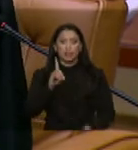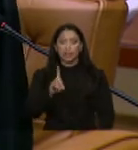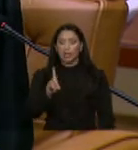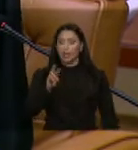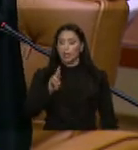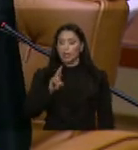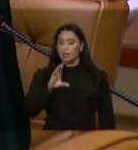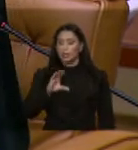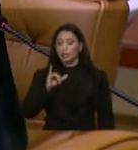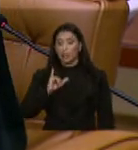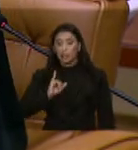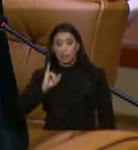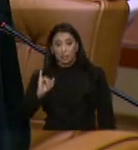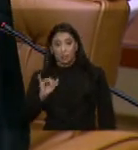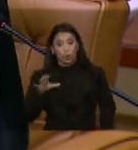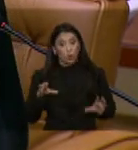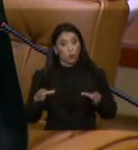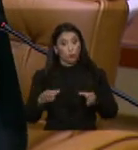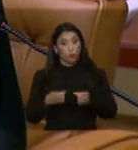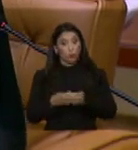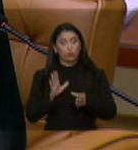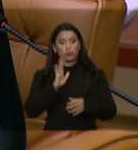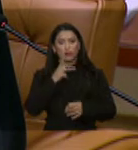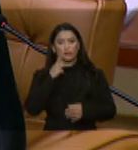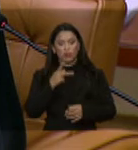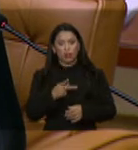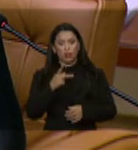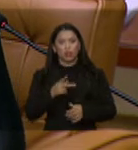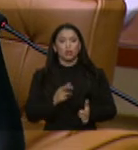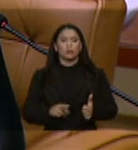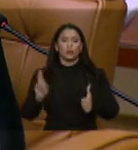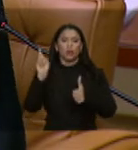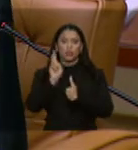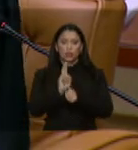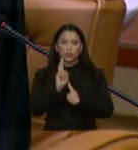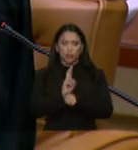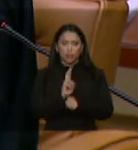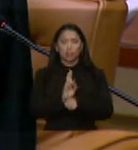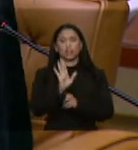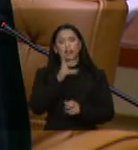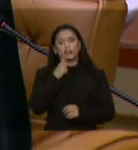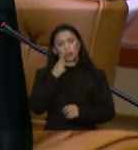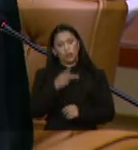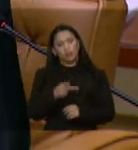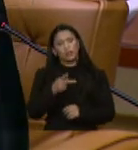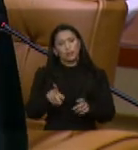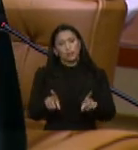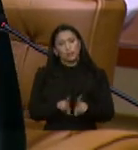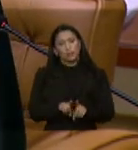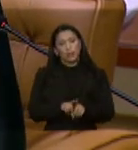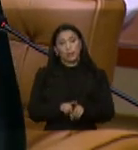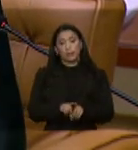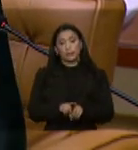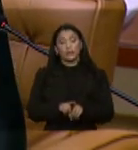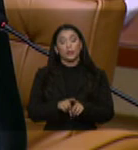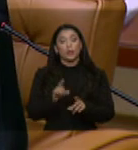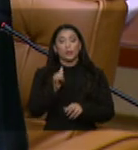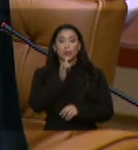ci exposto é o grupo já citado da procuradoria geral da república também exposto é o caso por exemplo do Facebook